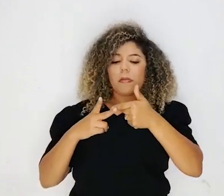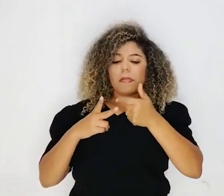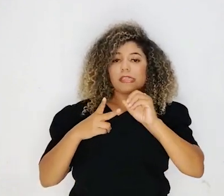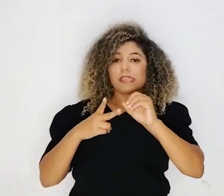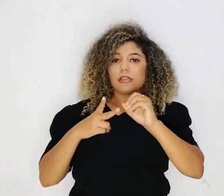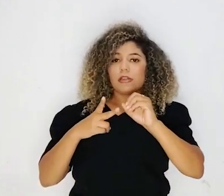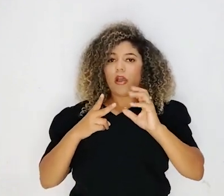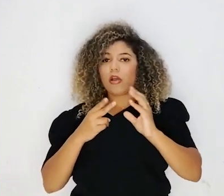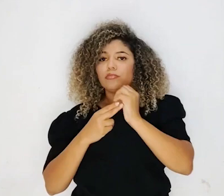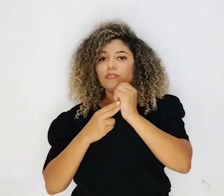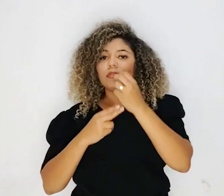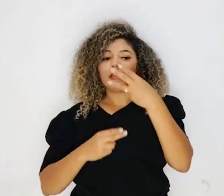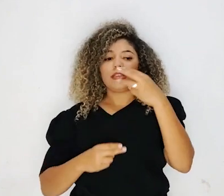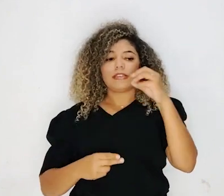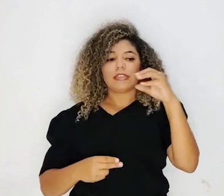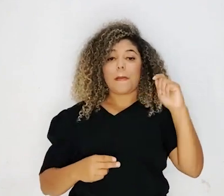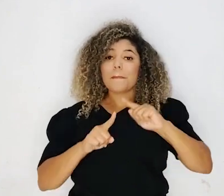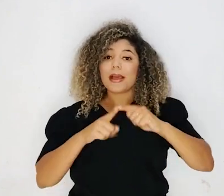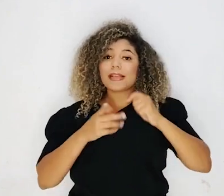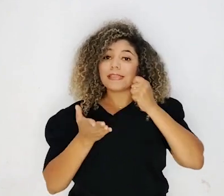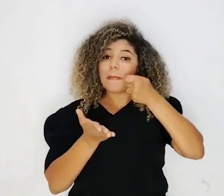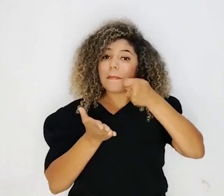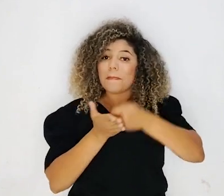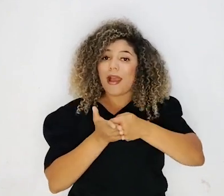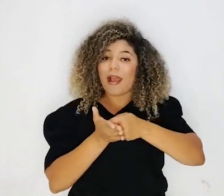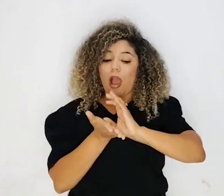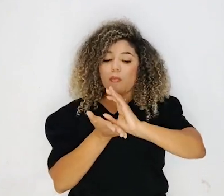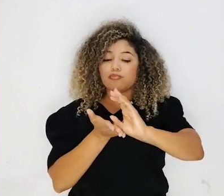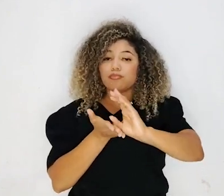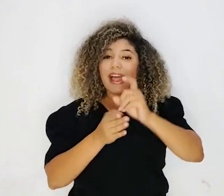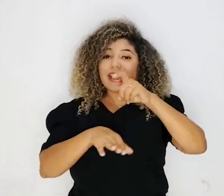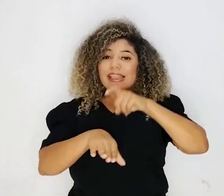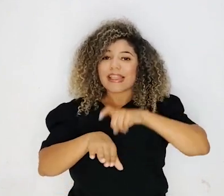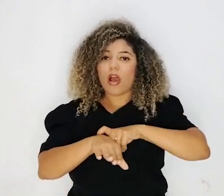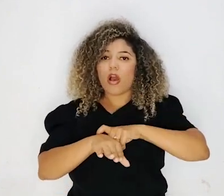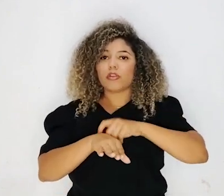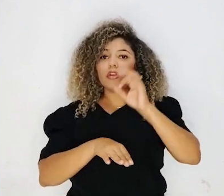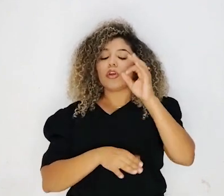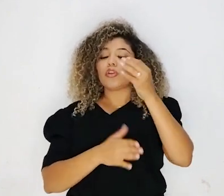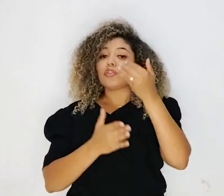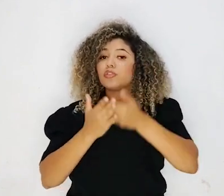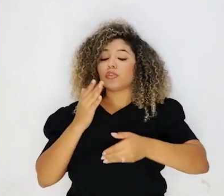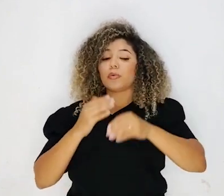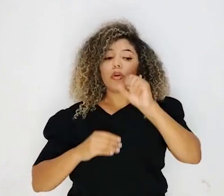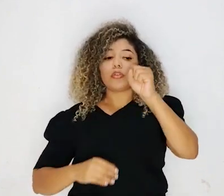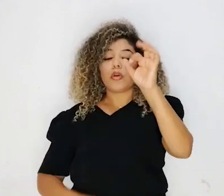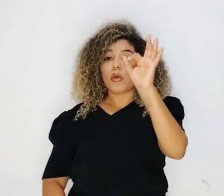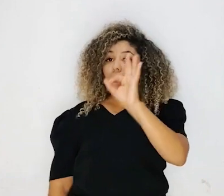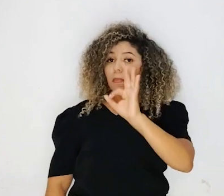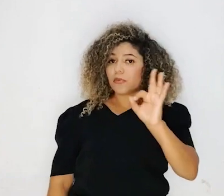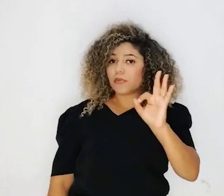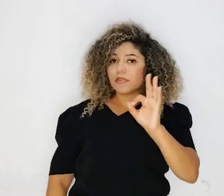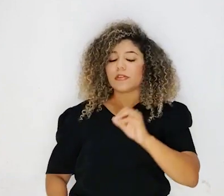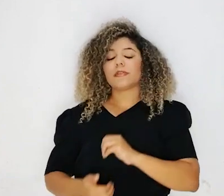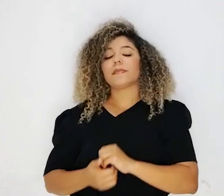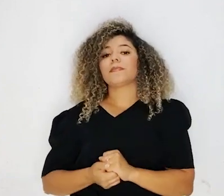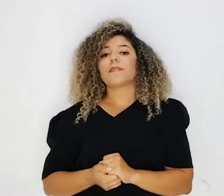ele fala que se fosse pago à vista, teria um desconto de 8%. Então, vamos calcular o valor desse desconto.